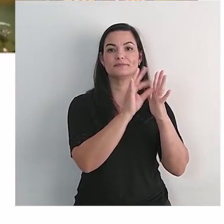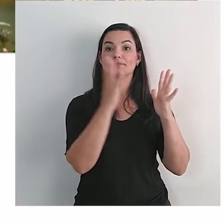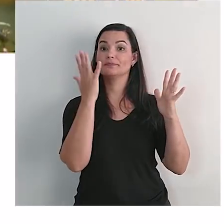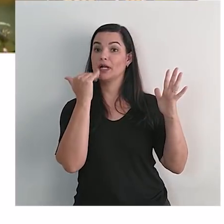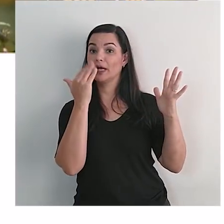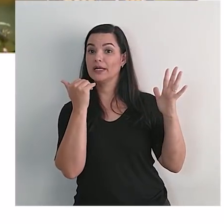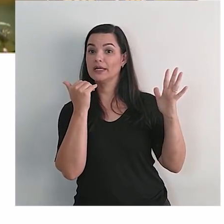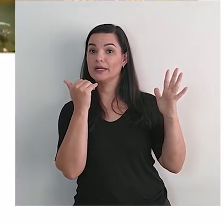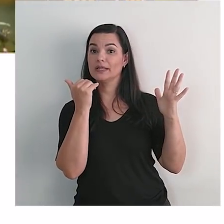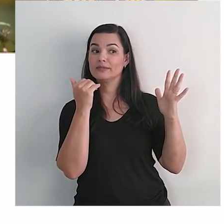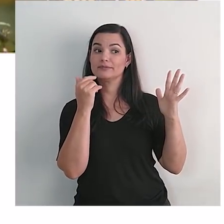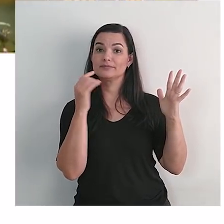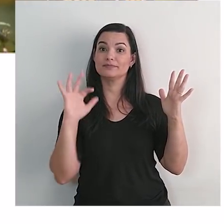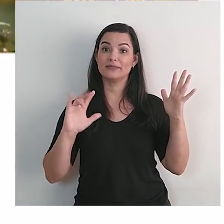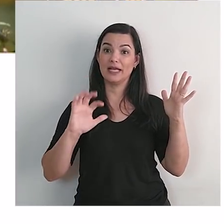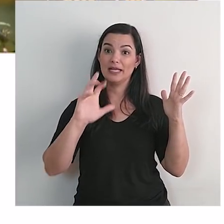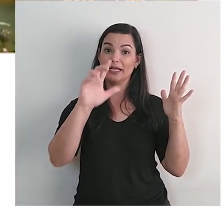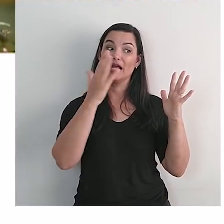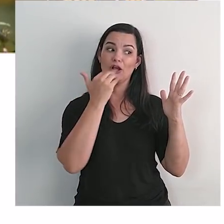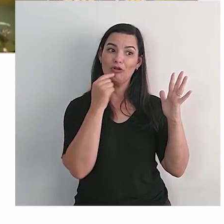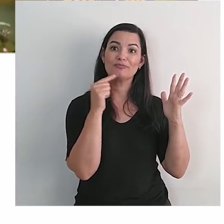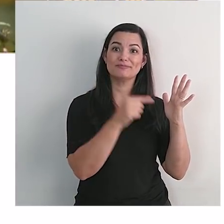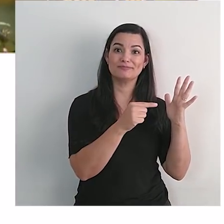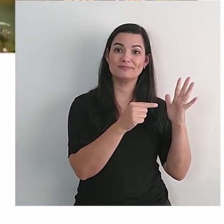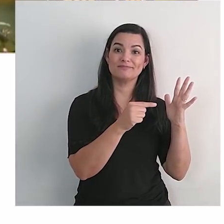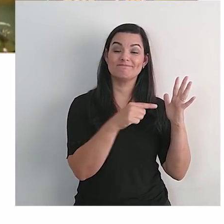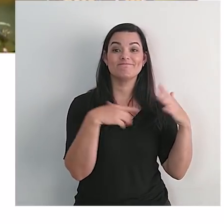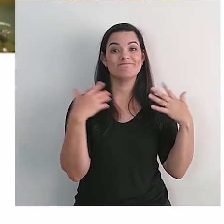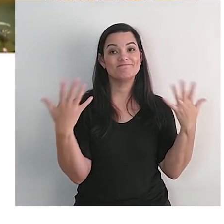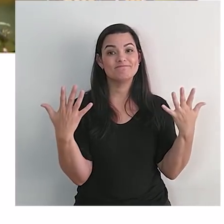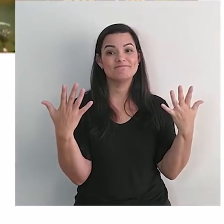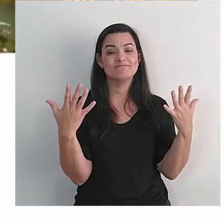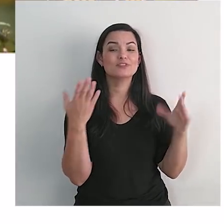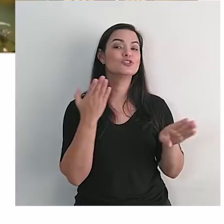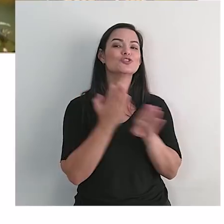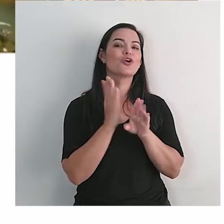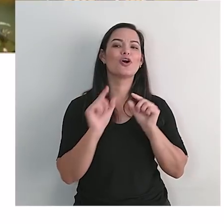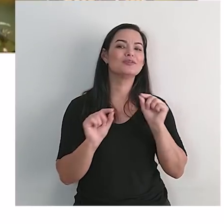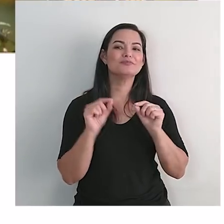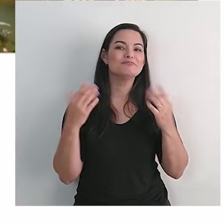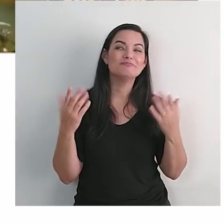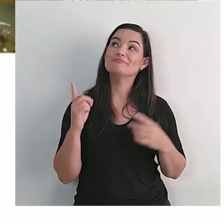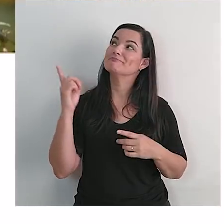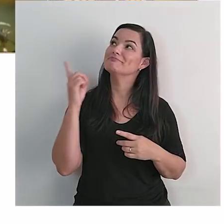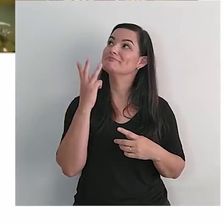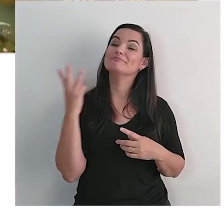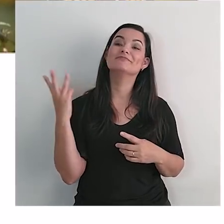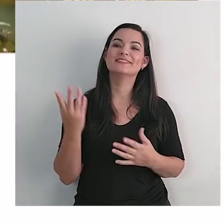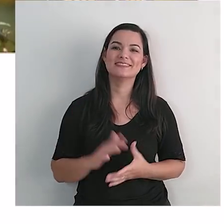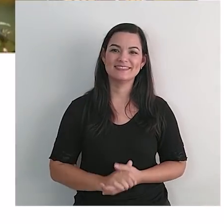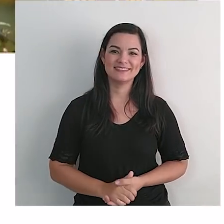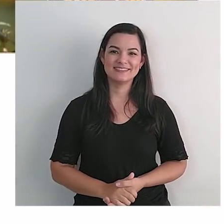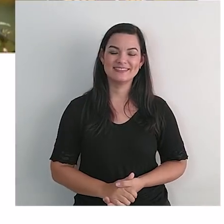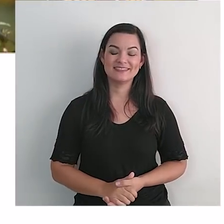belo ensopado. Tente descobrir quem foi o